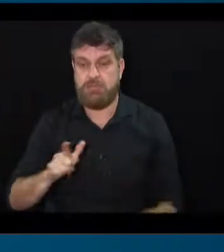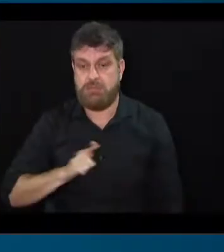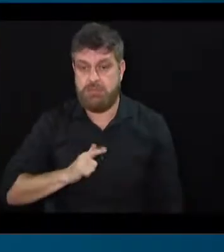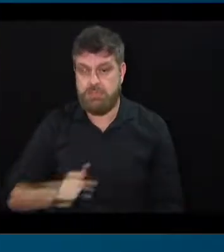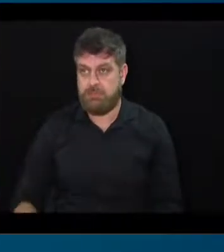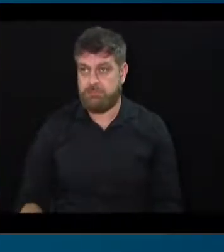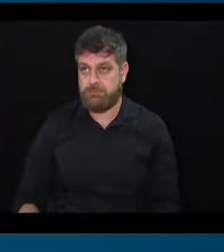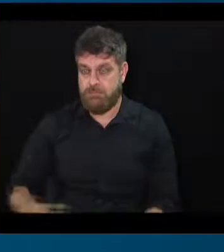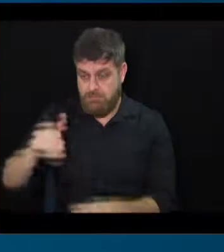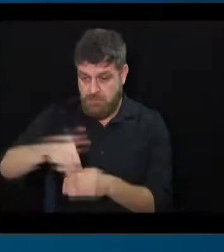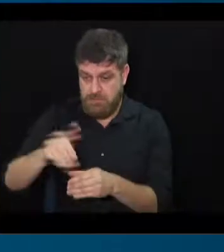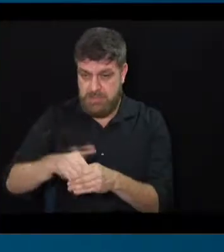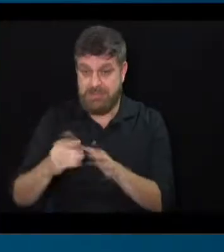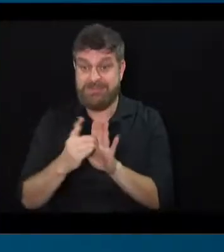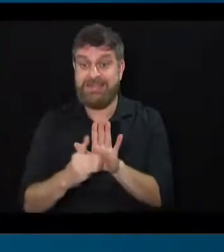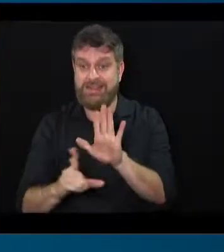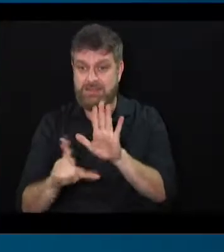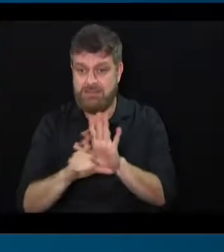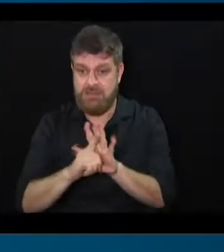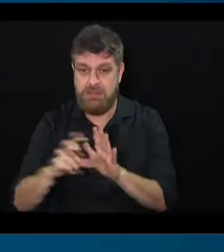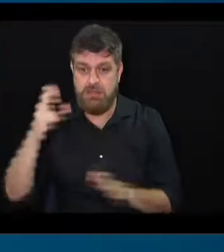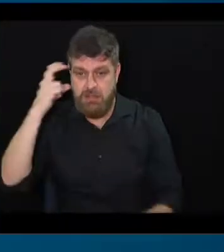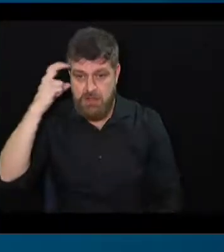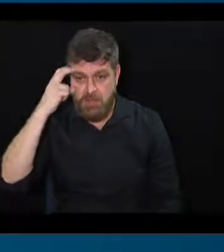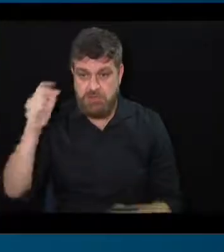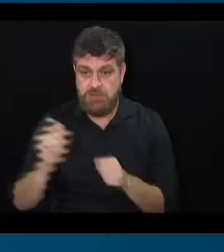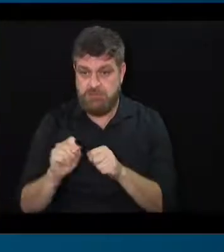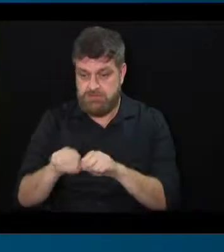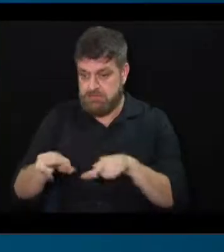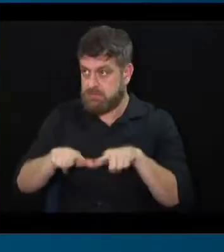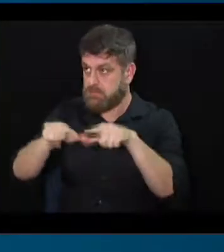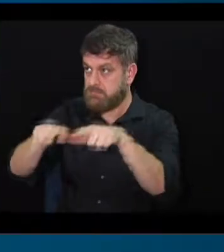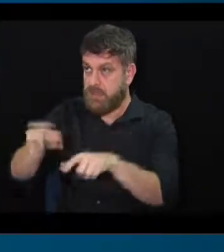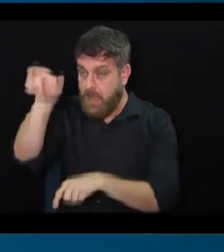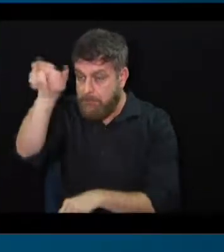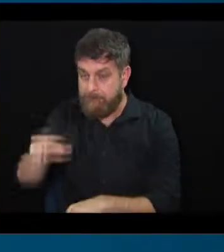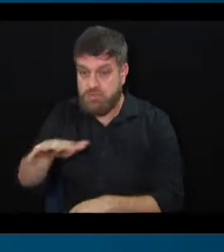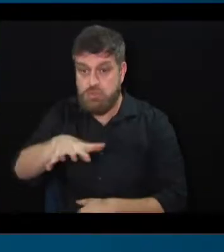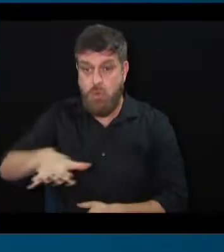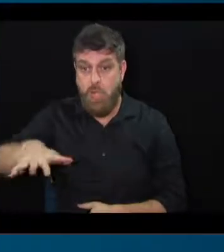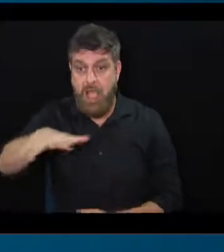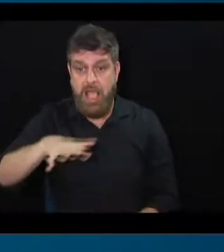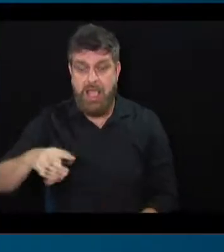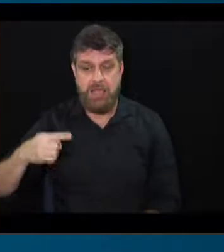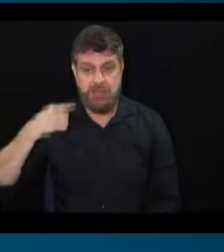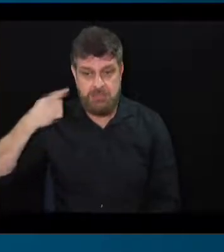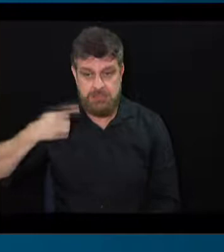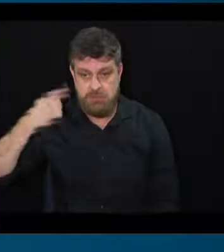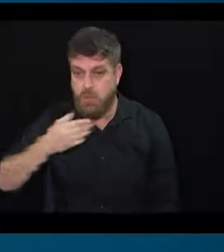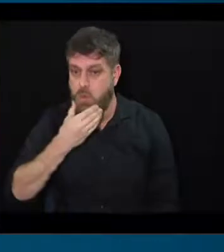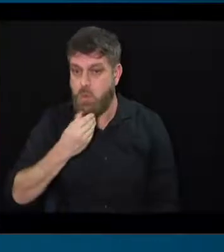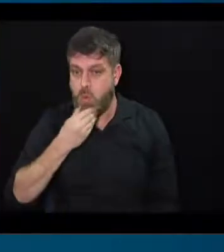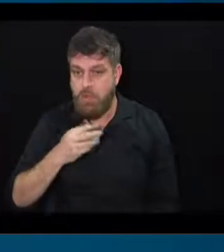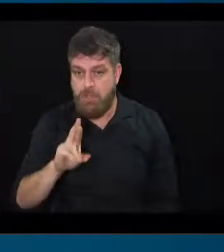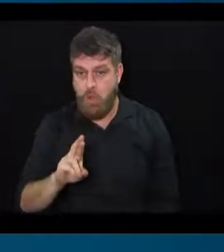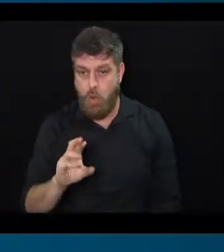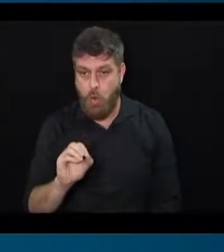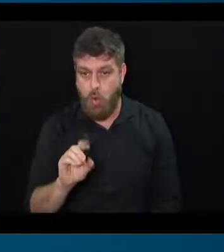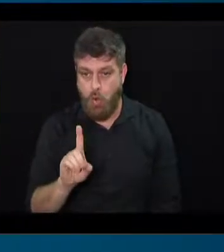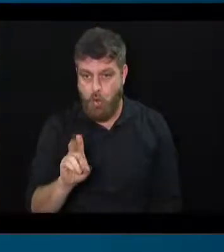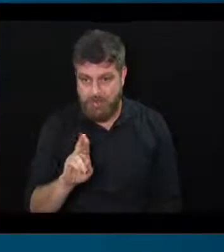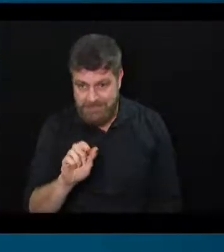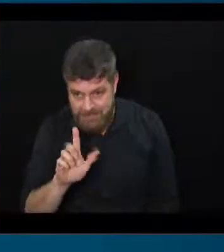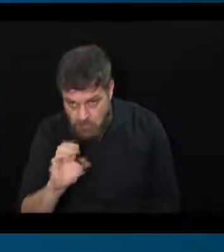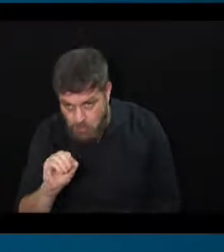projeto de autoria do vereador Cláudio da Farmácia, que concede o diploma de mérito jurídico ao Dr. Rodrigo Rusante Pinheiro.